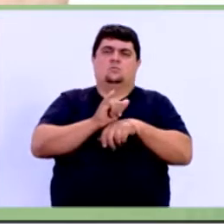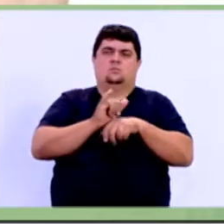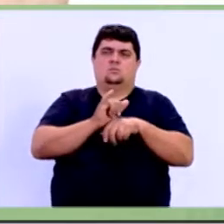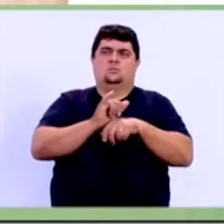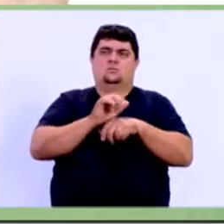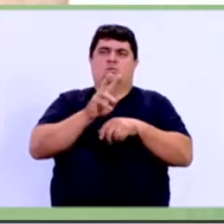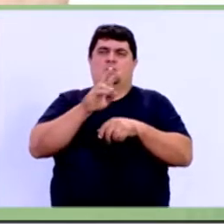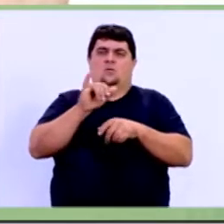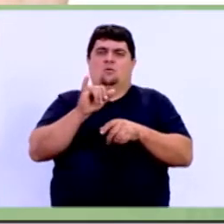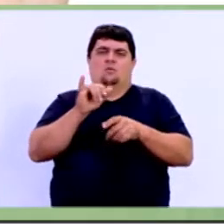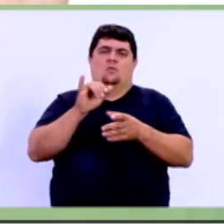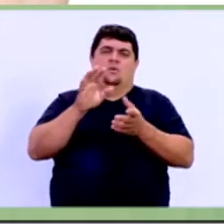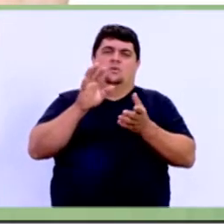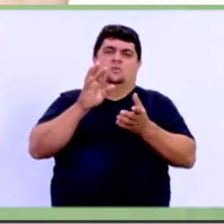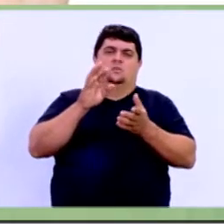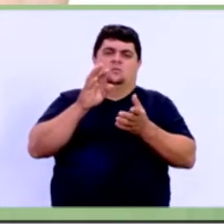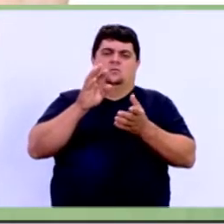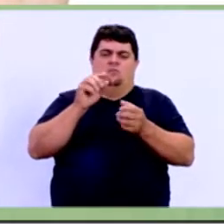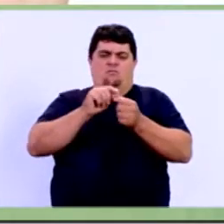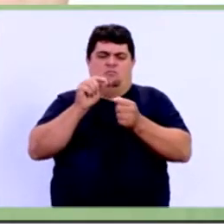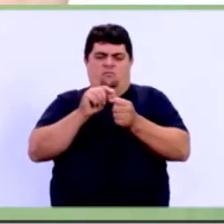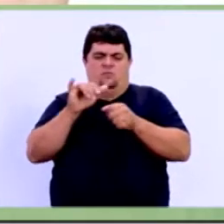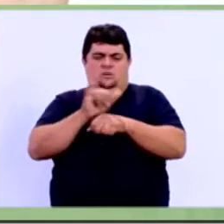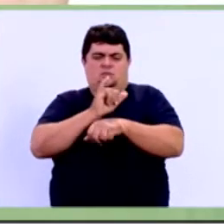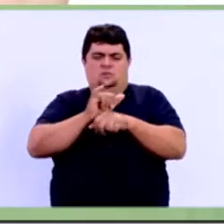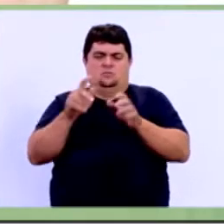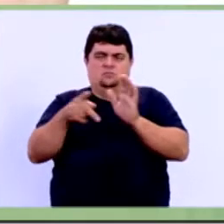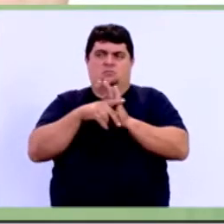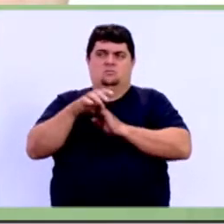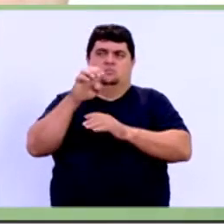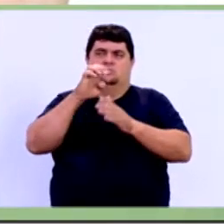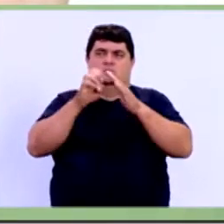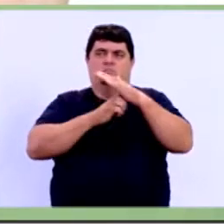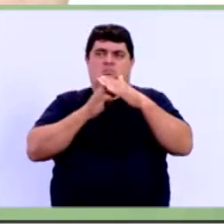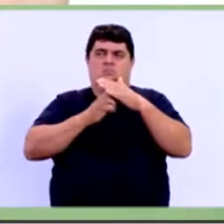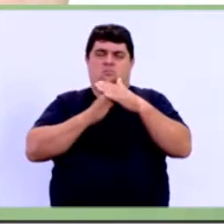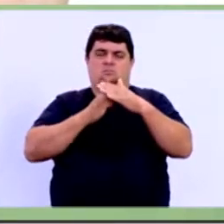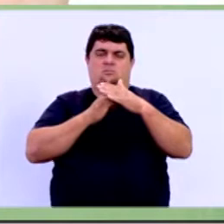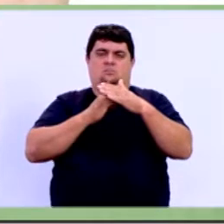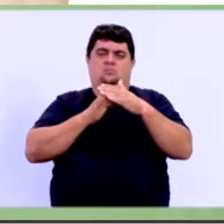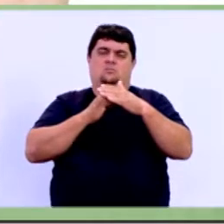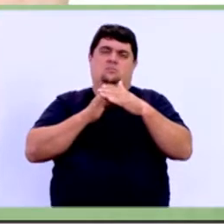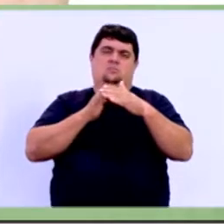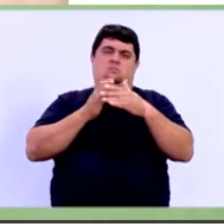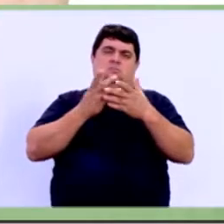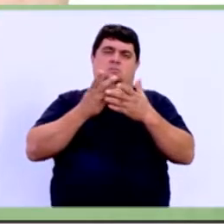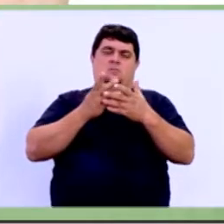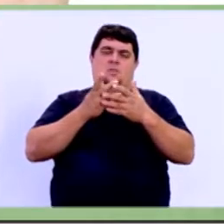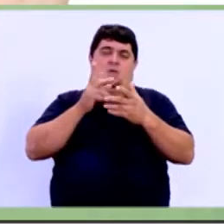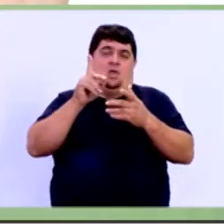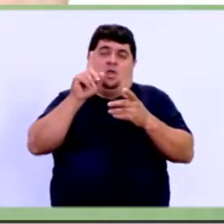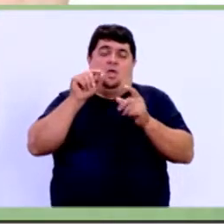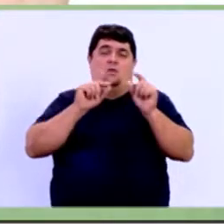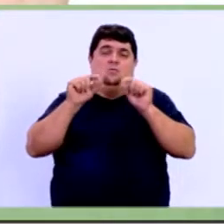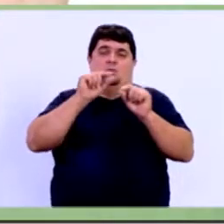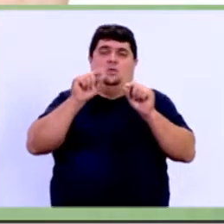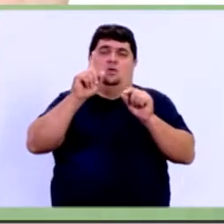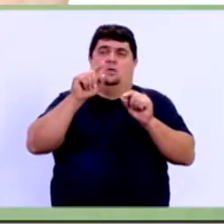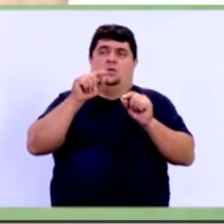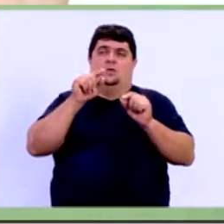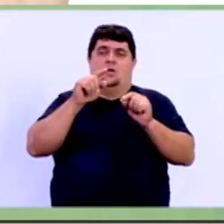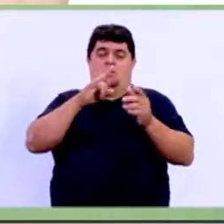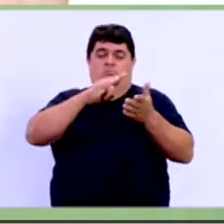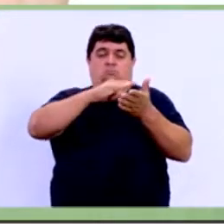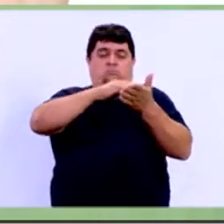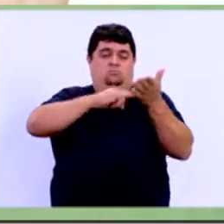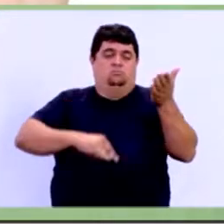que monta uma estratégia da empresa, né? Quando nós falamos, caro aluno, em planejamento estratégico, nada mais é do que nós termos um